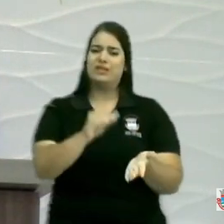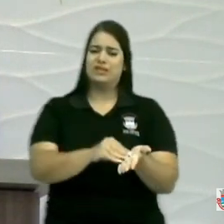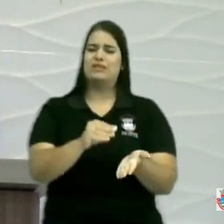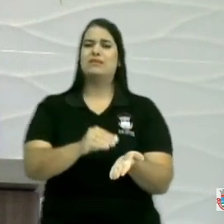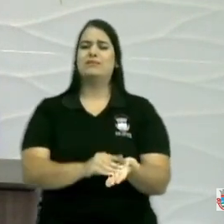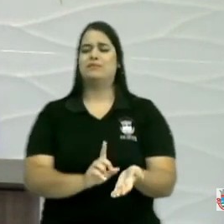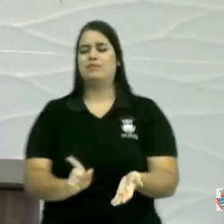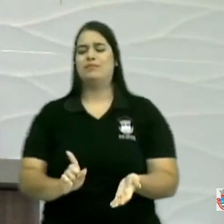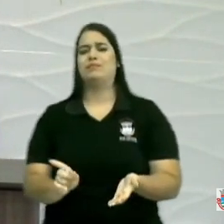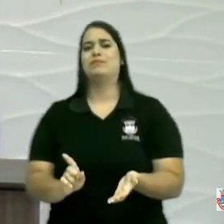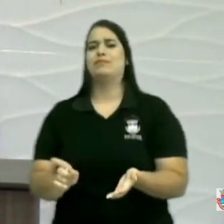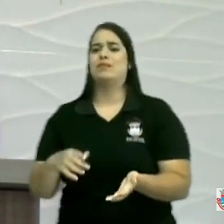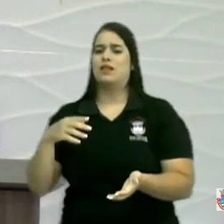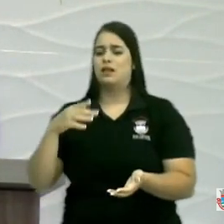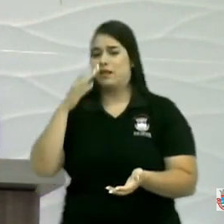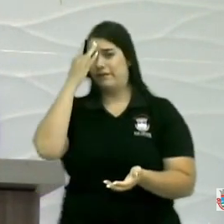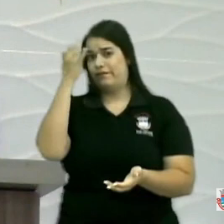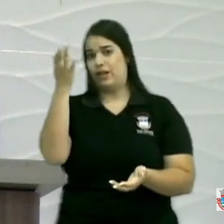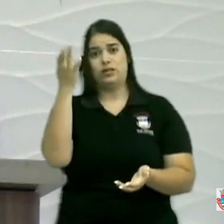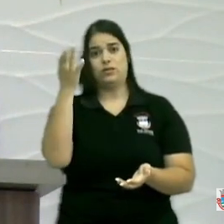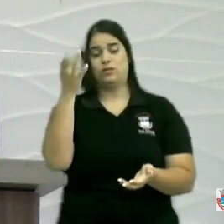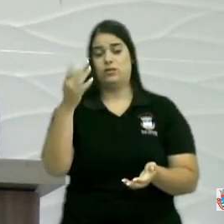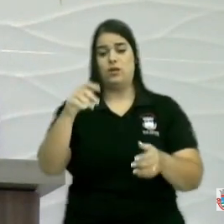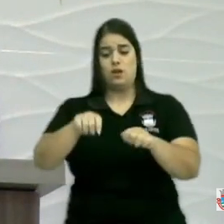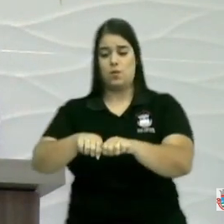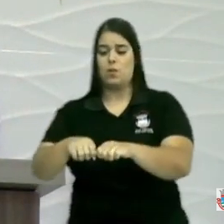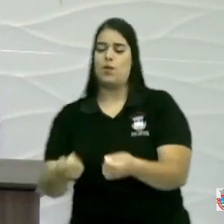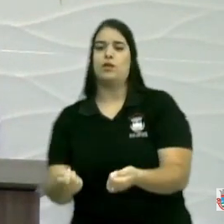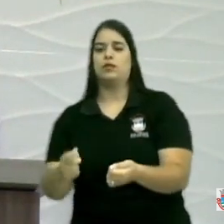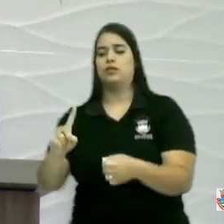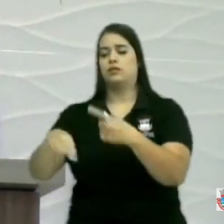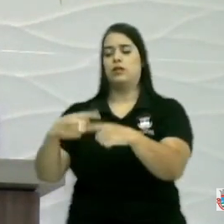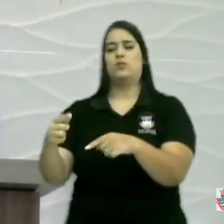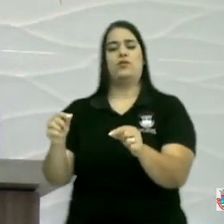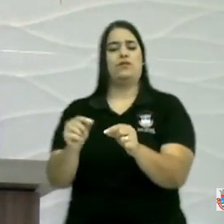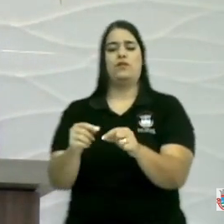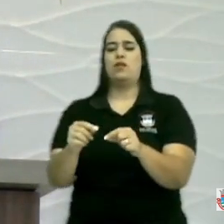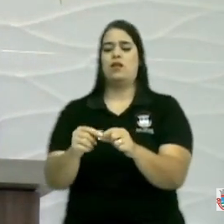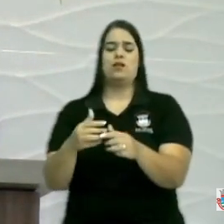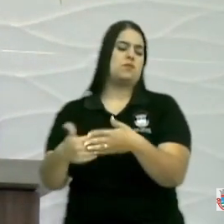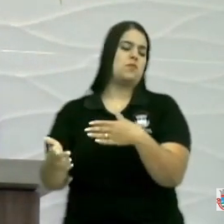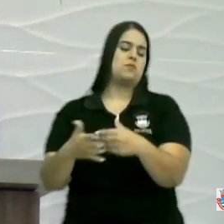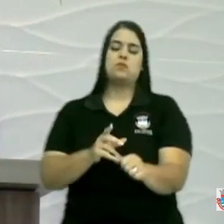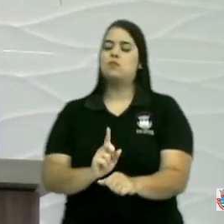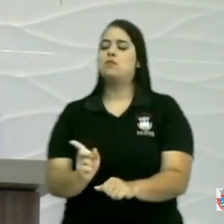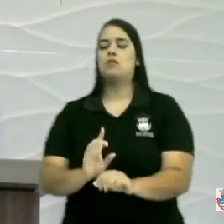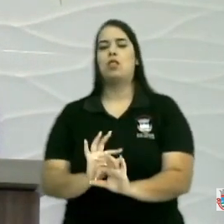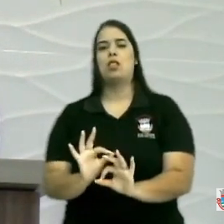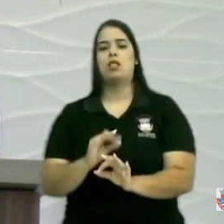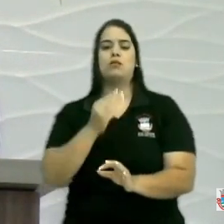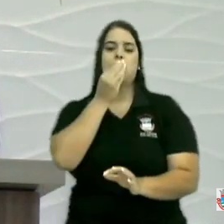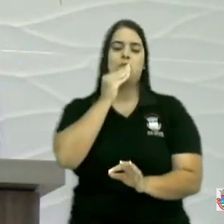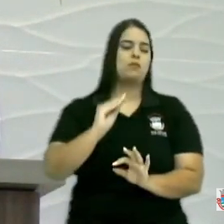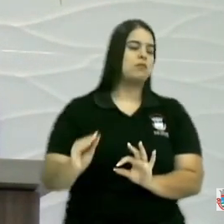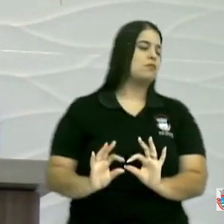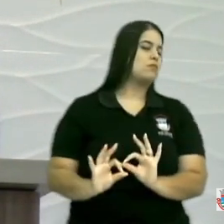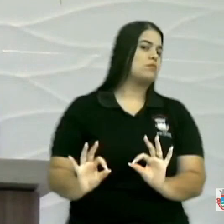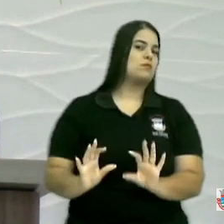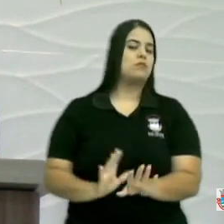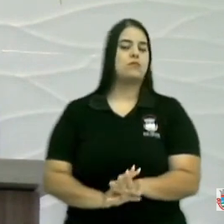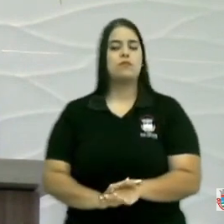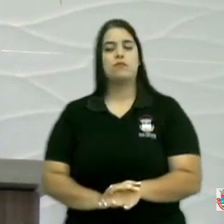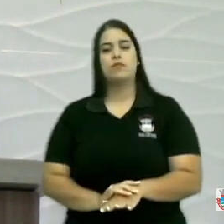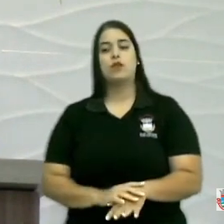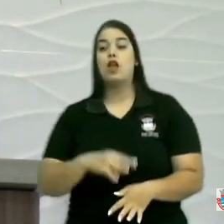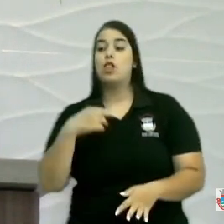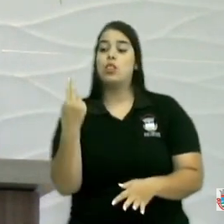fácil chegar, estourar o calçamento e depois fazer de qualquer forma. Então, que a Compesa também se atente a essas questões. Porque a gente também vai estar aqui de olho